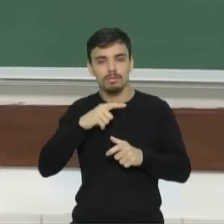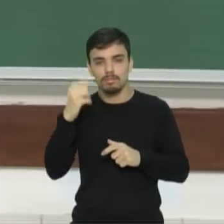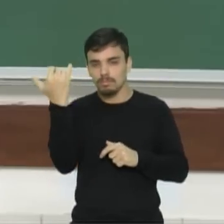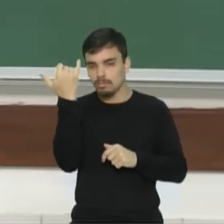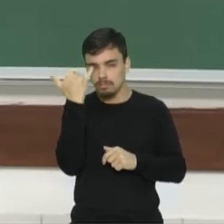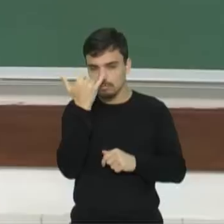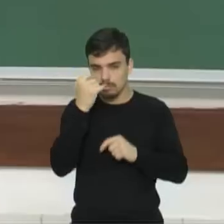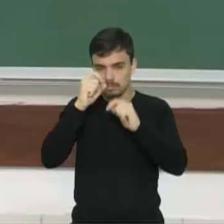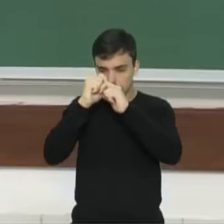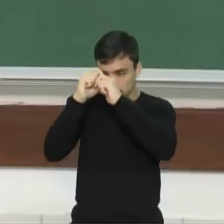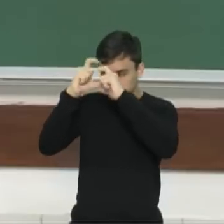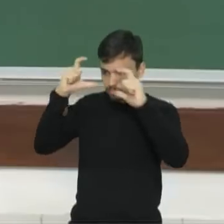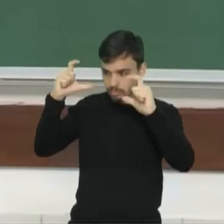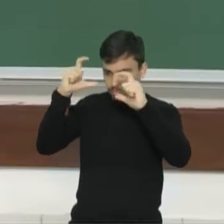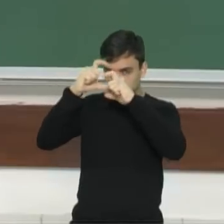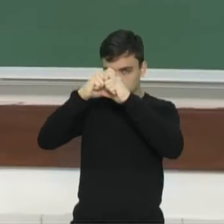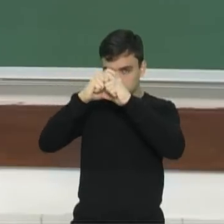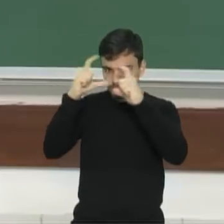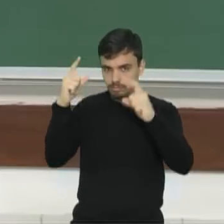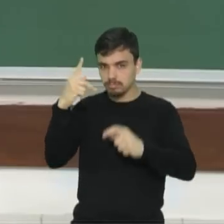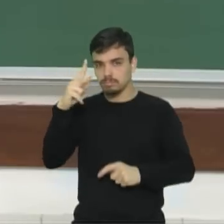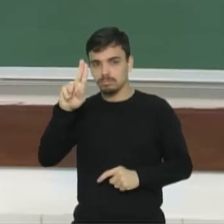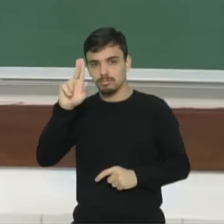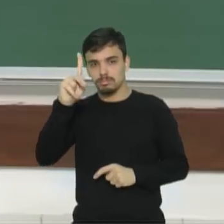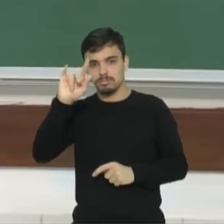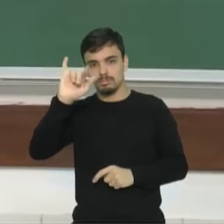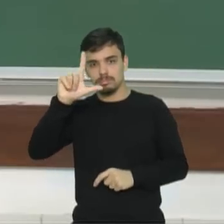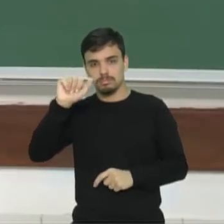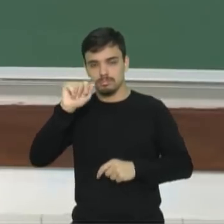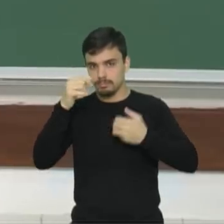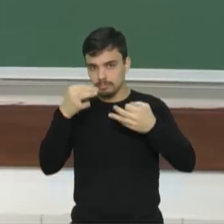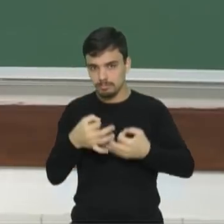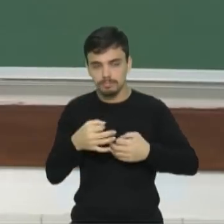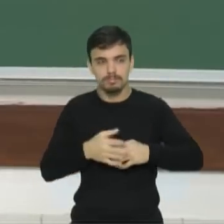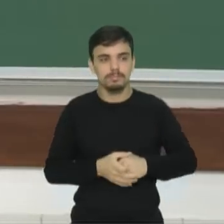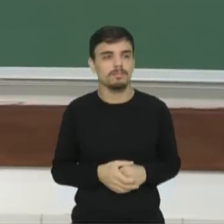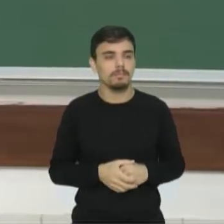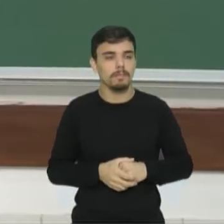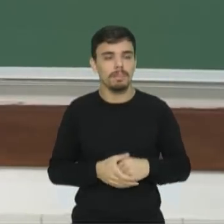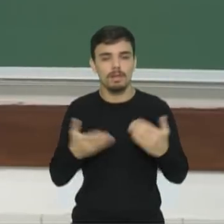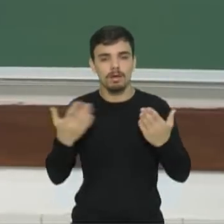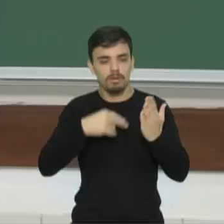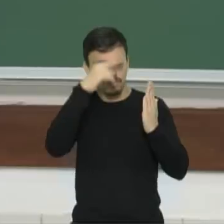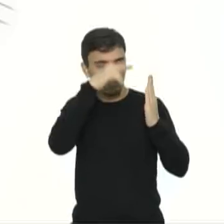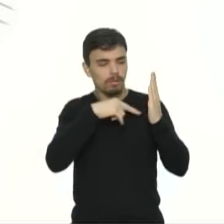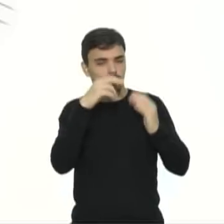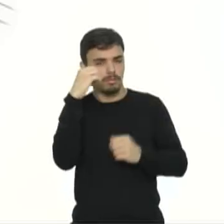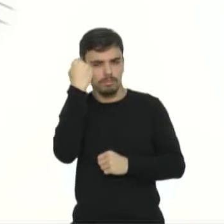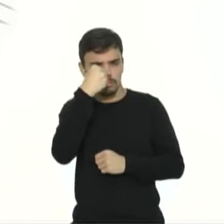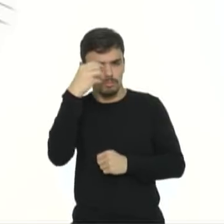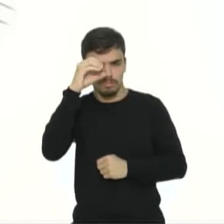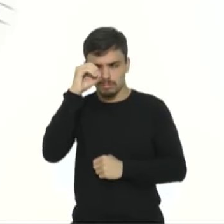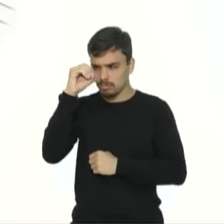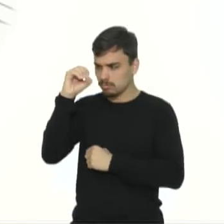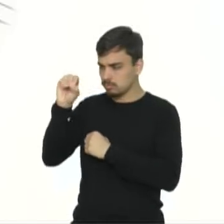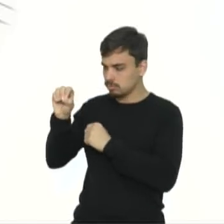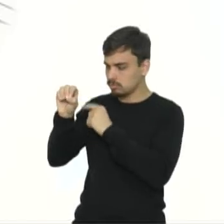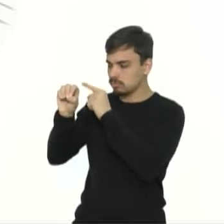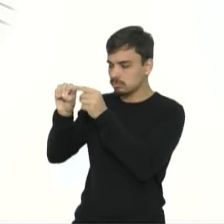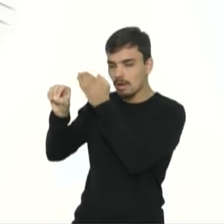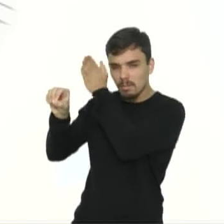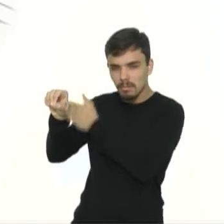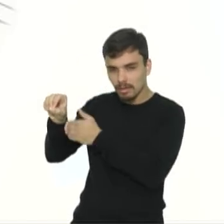se dilatar ou se contrair, chamado pupila. Olhando agora um olho lateralmente, como se ele tivesse